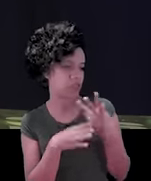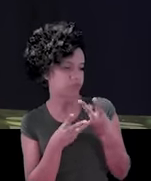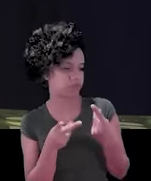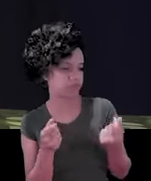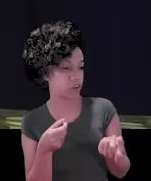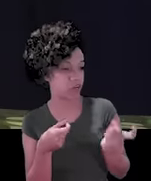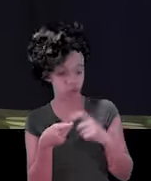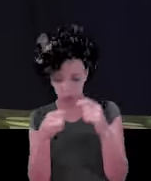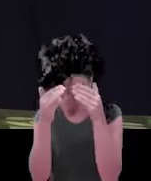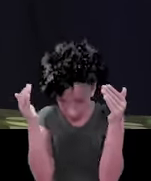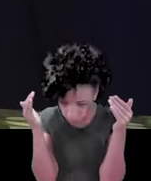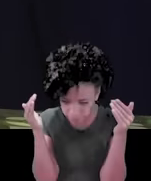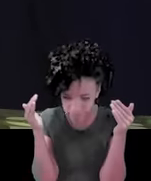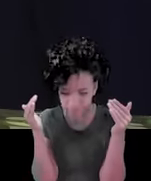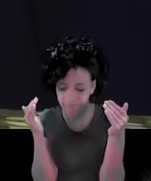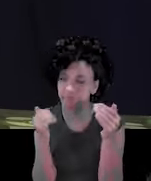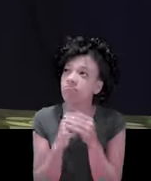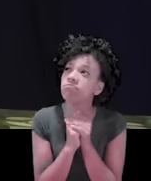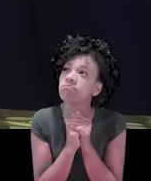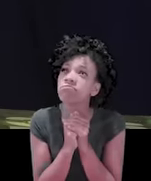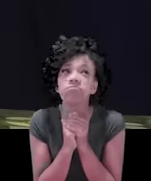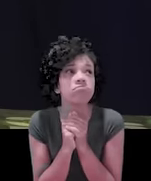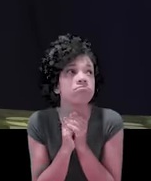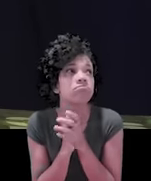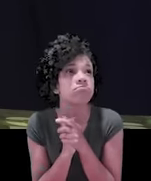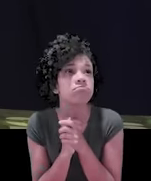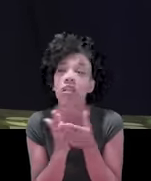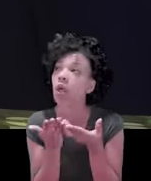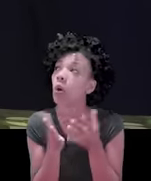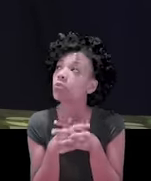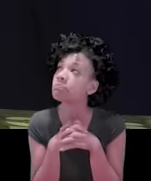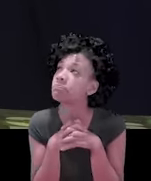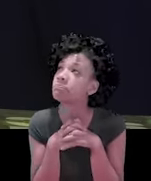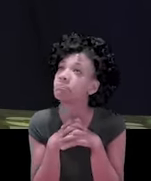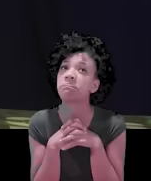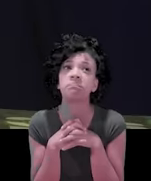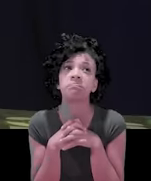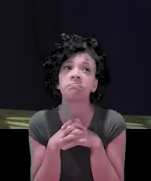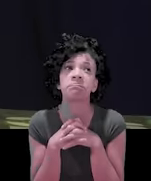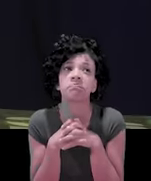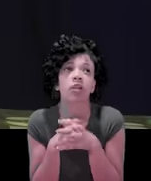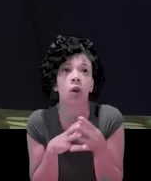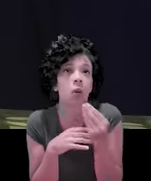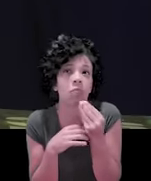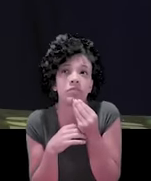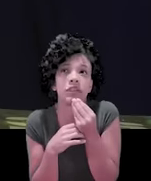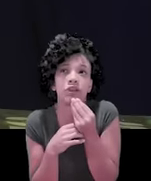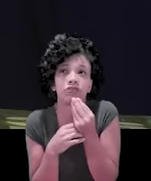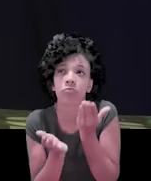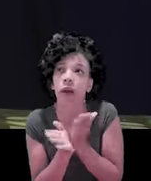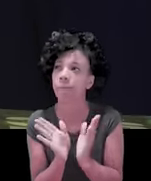embora e voltei para o abrigo tá aí agora e agora e deixa de sair daqui